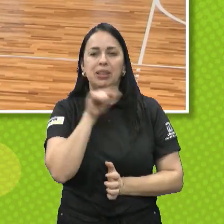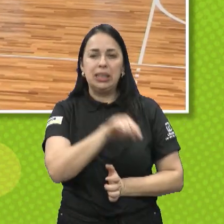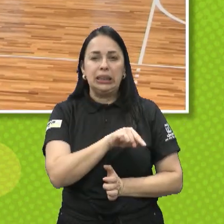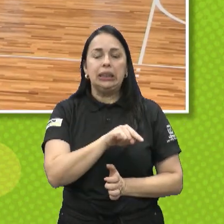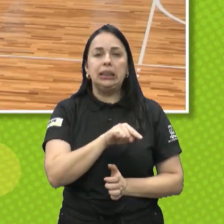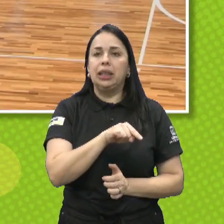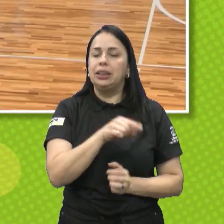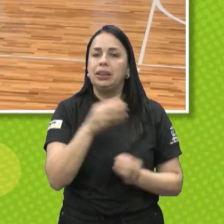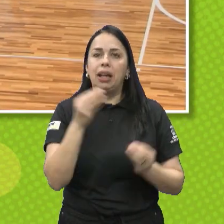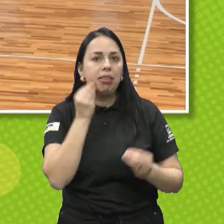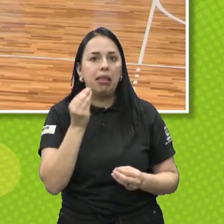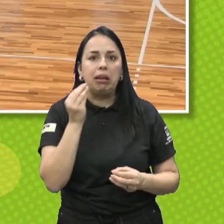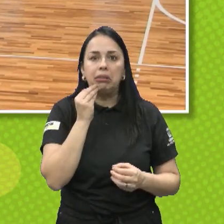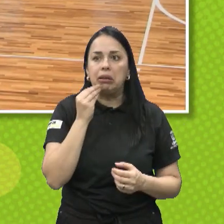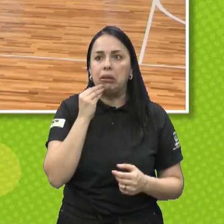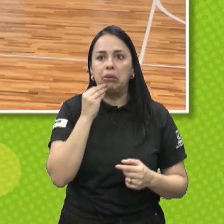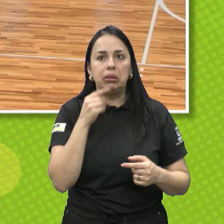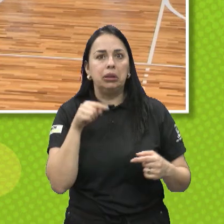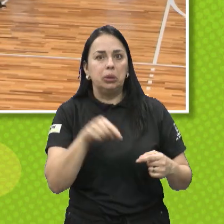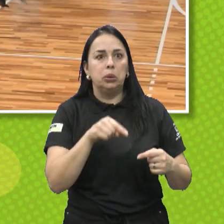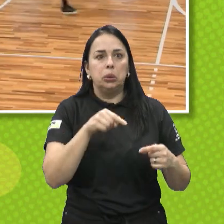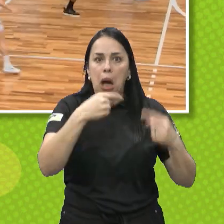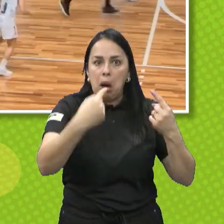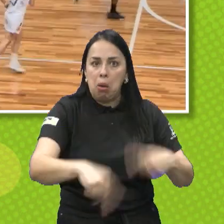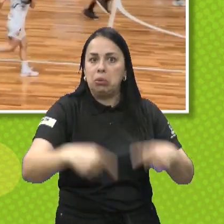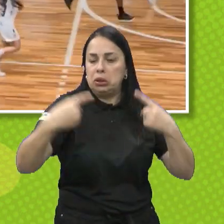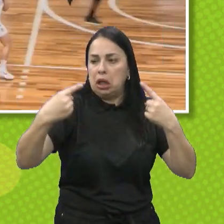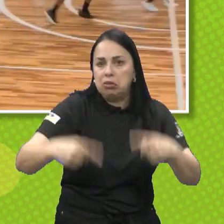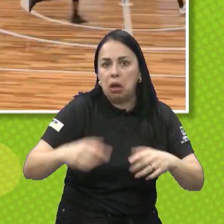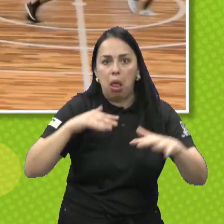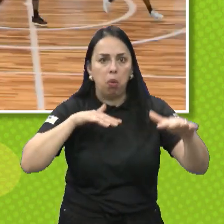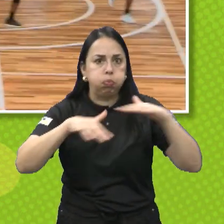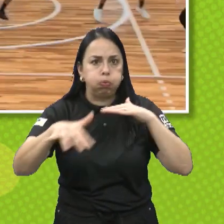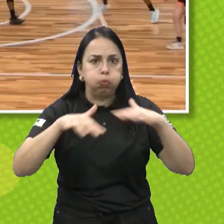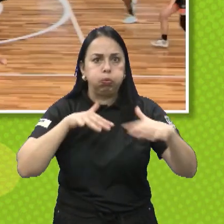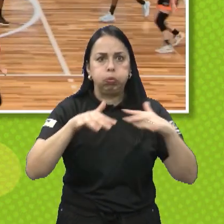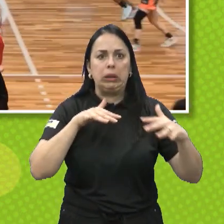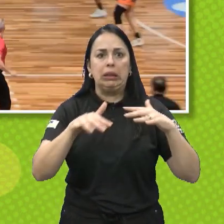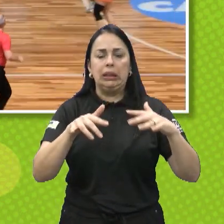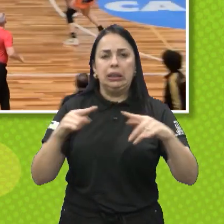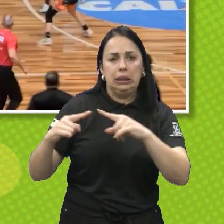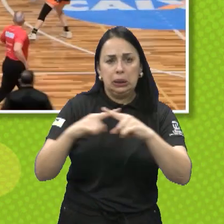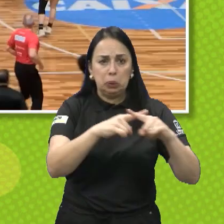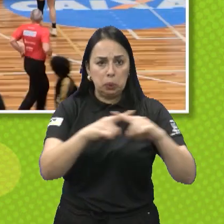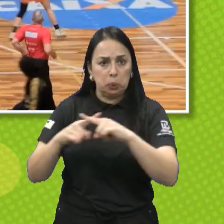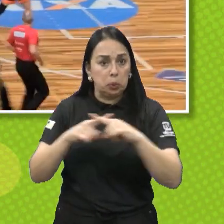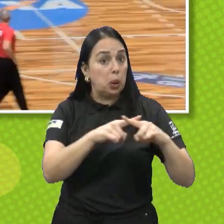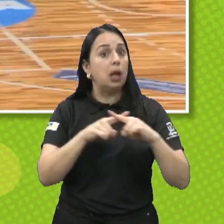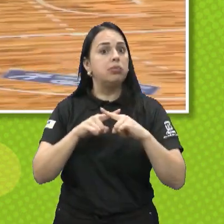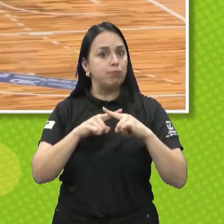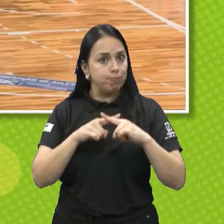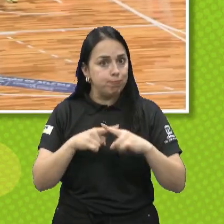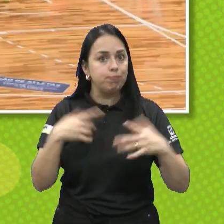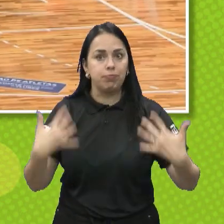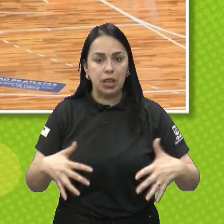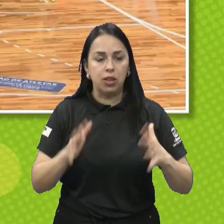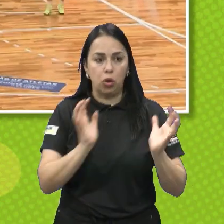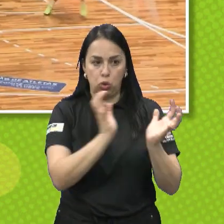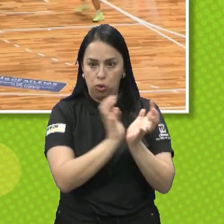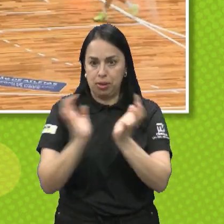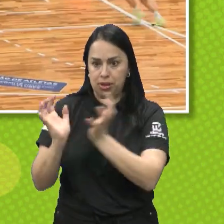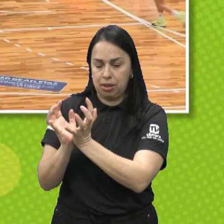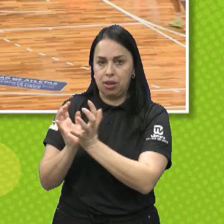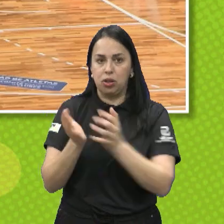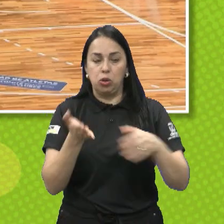trazendo bastante desafios para essa equipe joseense, né? Nos últimos anos vem rivalizando não somente nas equipes de cima,